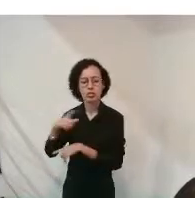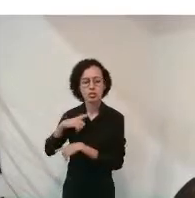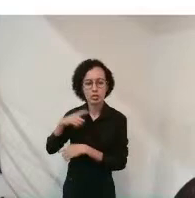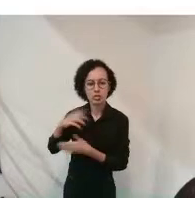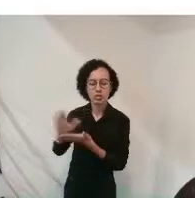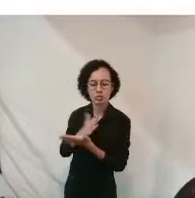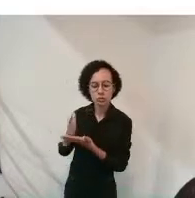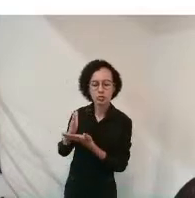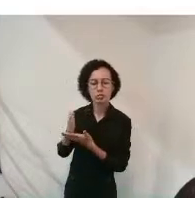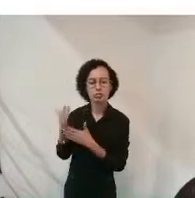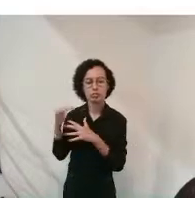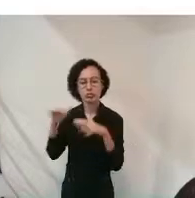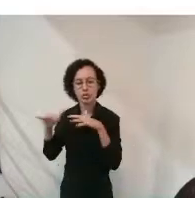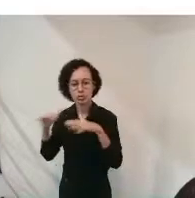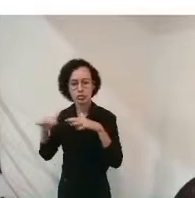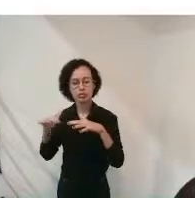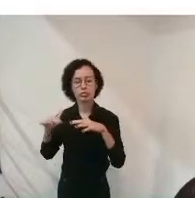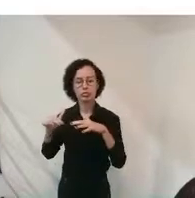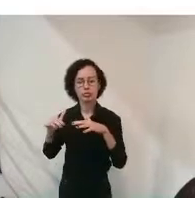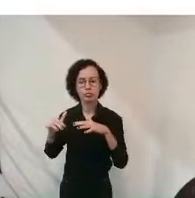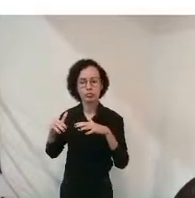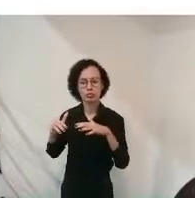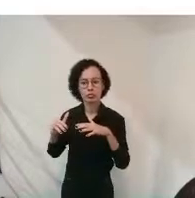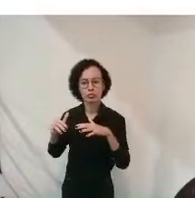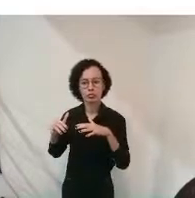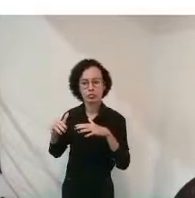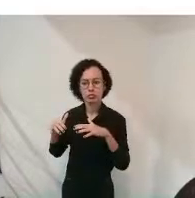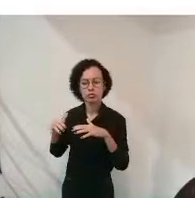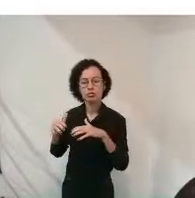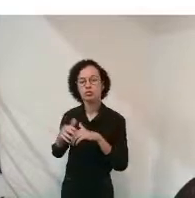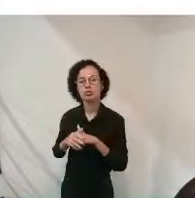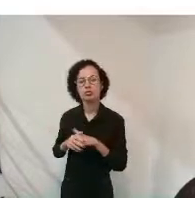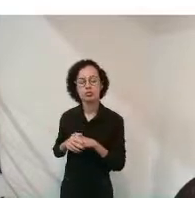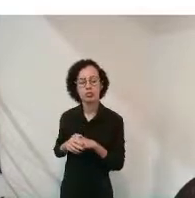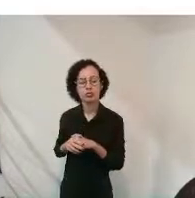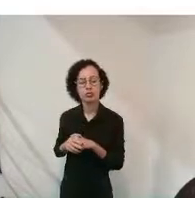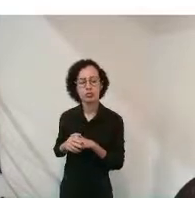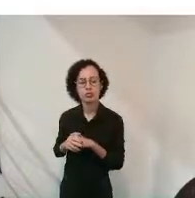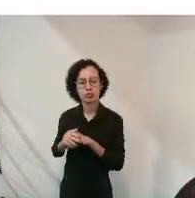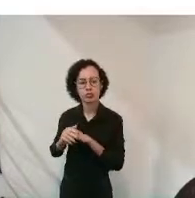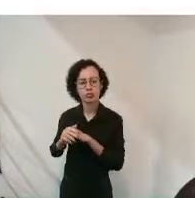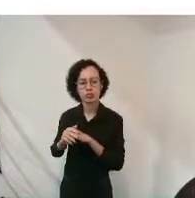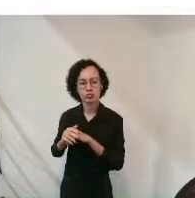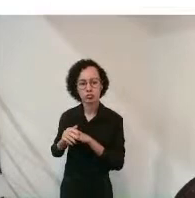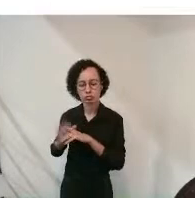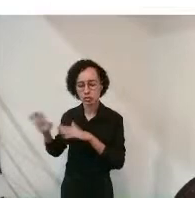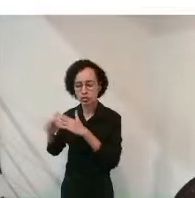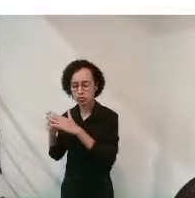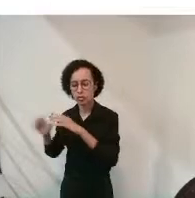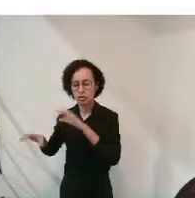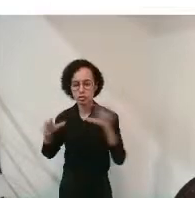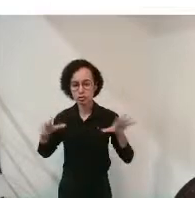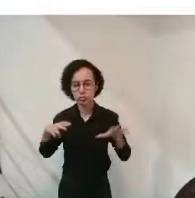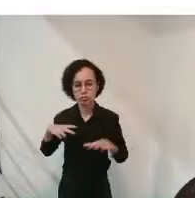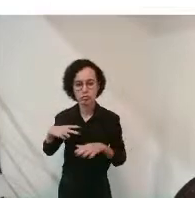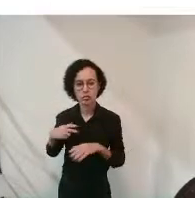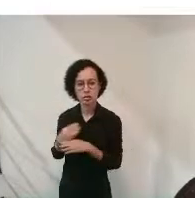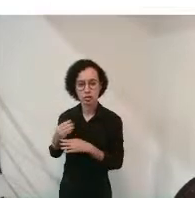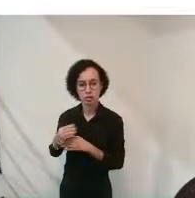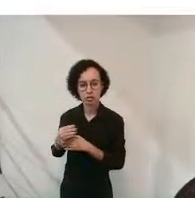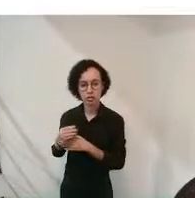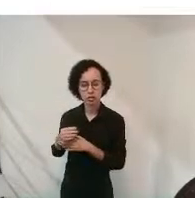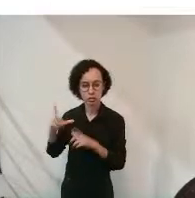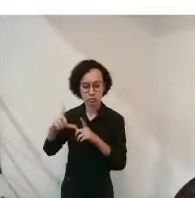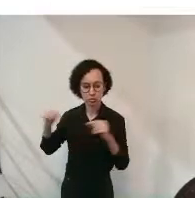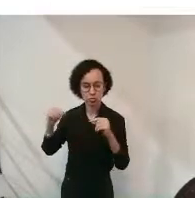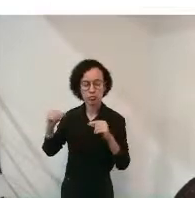os movimentos, movimentos de agremiação das cooperativas, só em Brasília tem 3, mas no seu